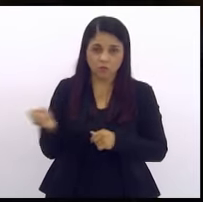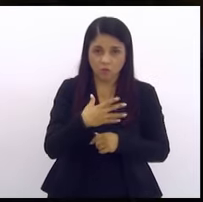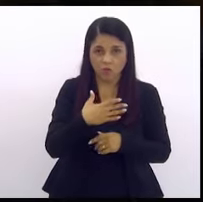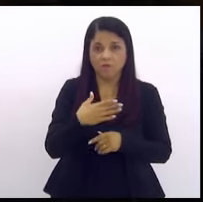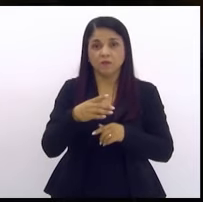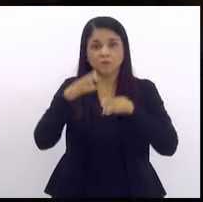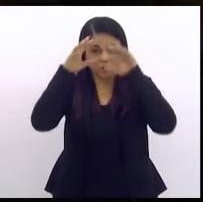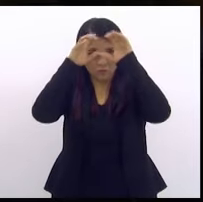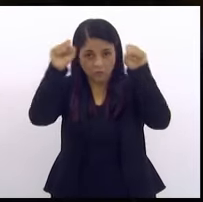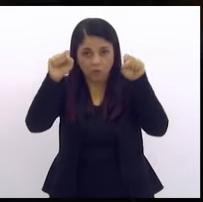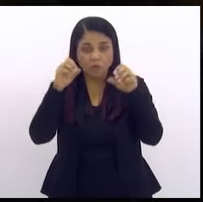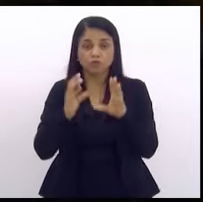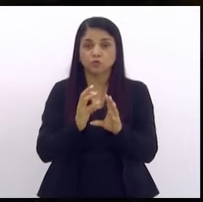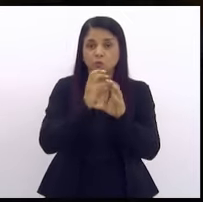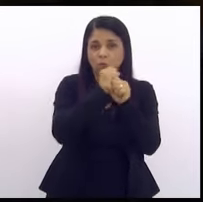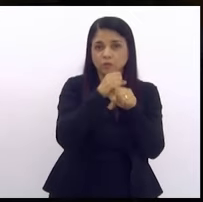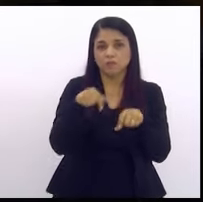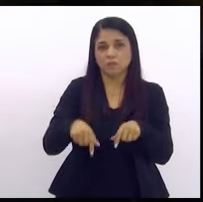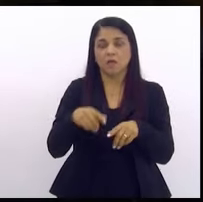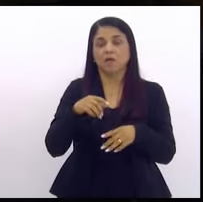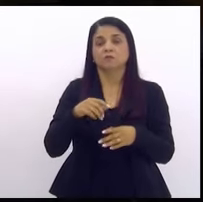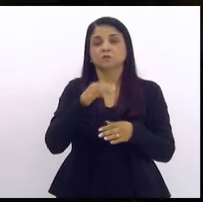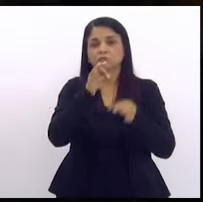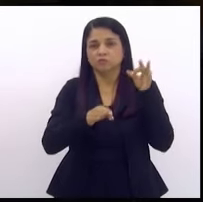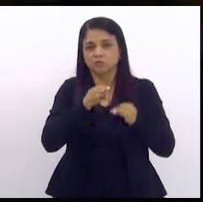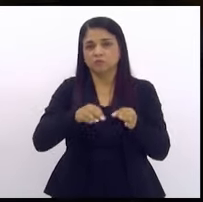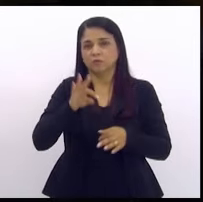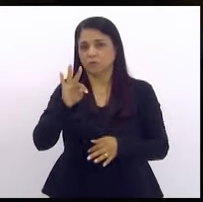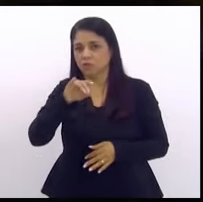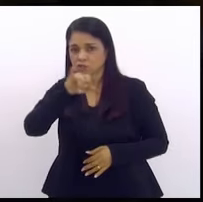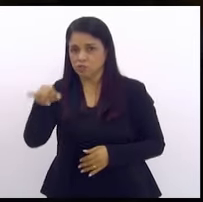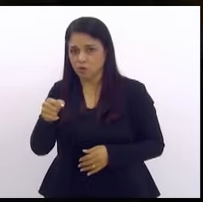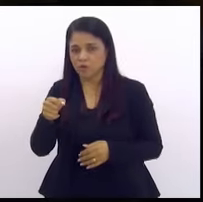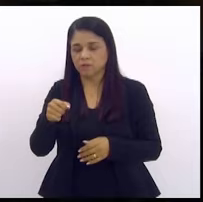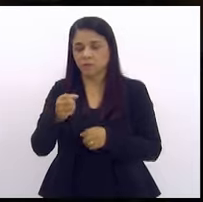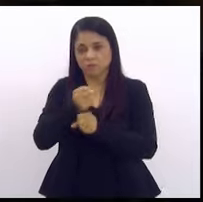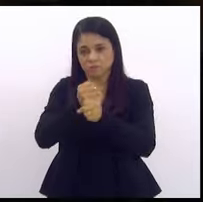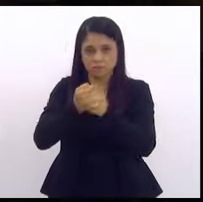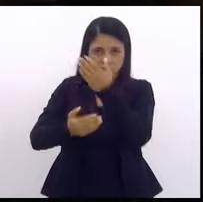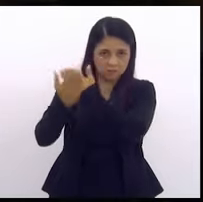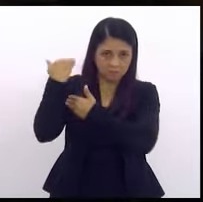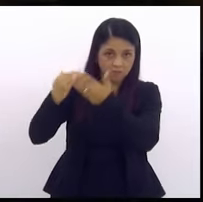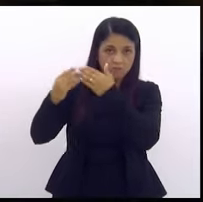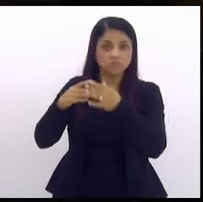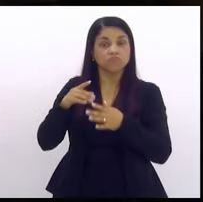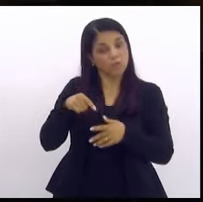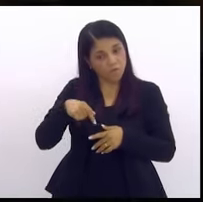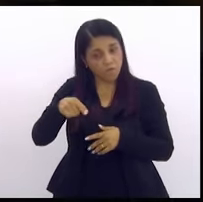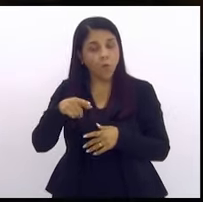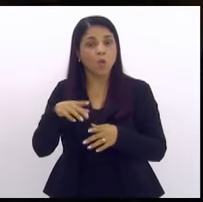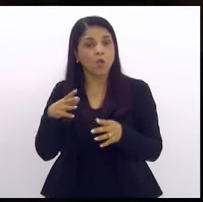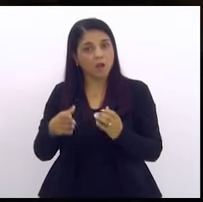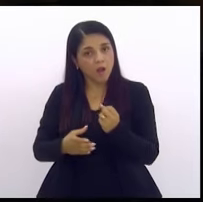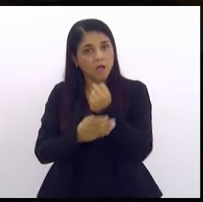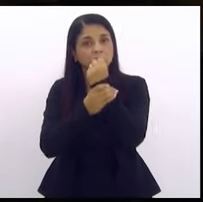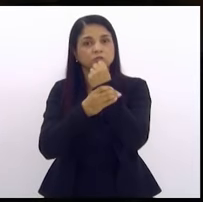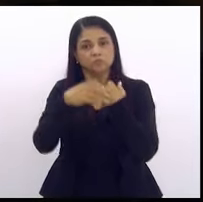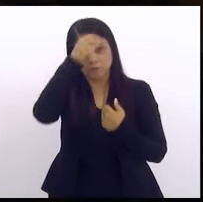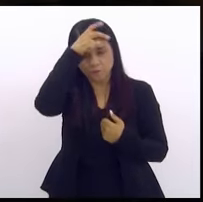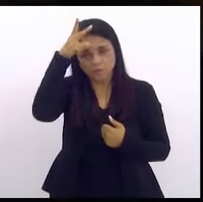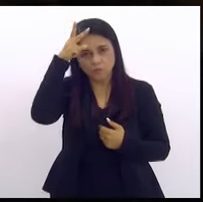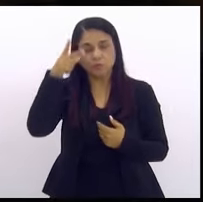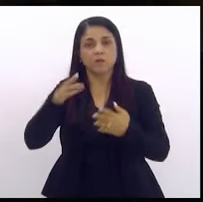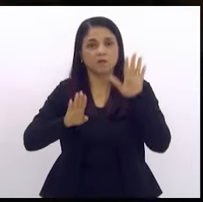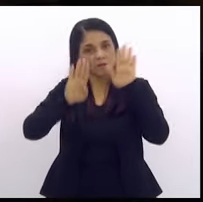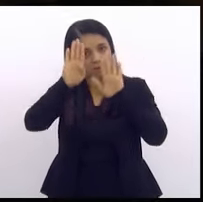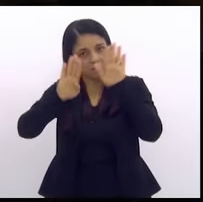Contas e a Justiça aqui do TJ, alguns anos atrás, eles foram e garantiram que a Prefeitura fizesse a licitação das